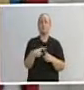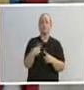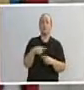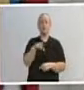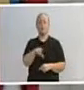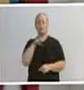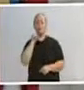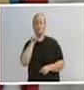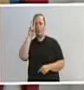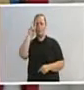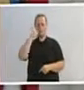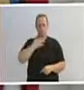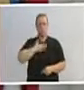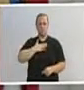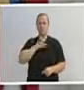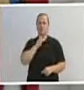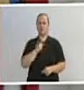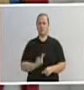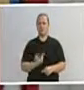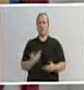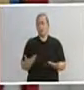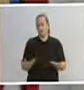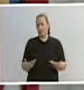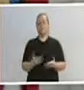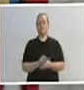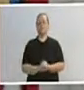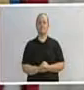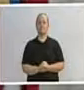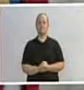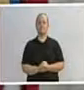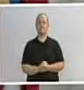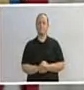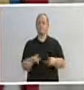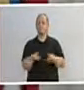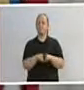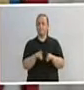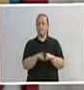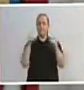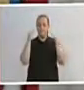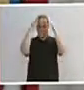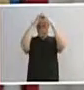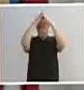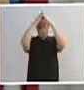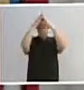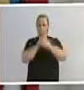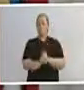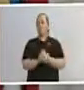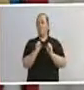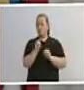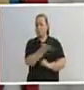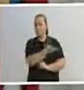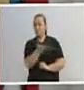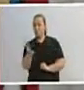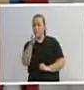orientação sexual. E digo aqui, quero repetir, a fala do Papa Francisco, podem não ser